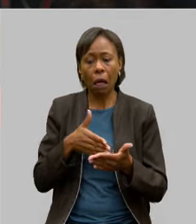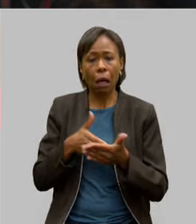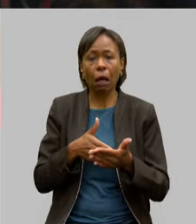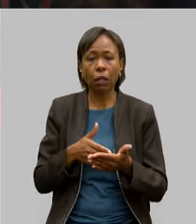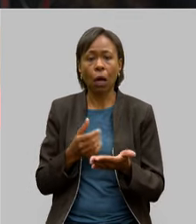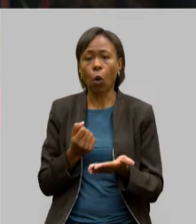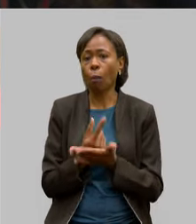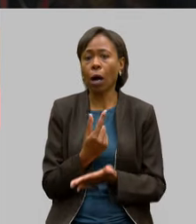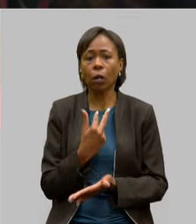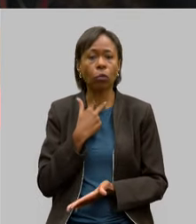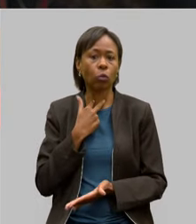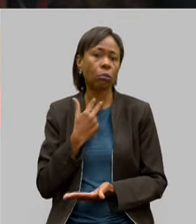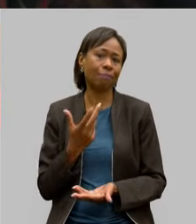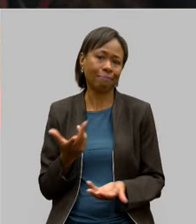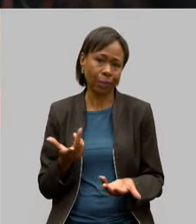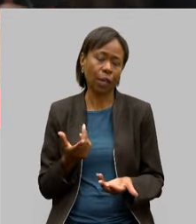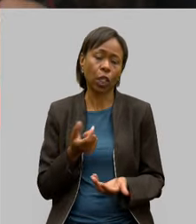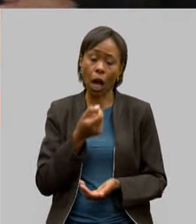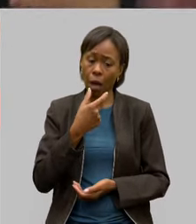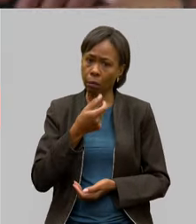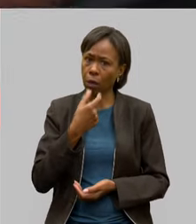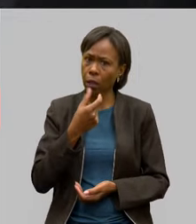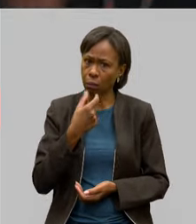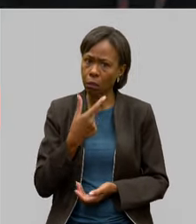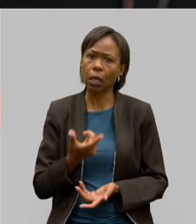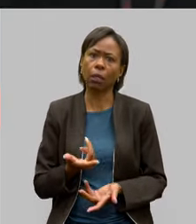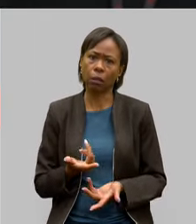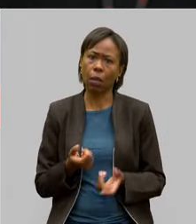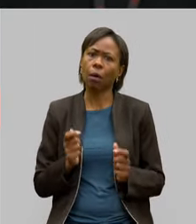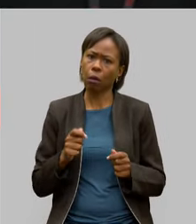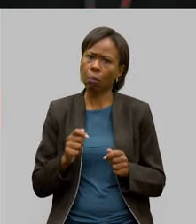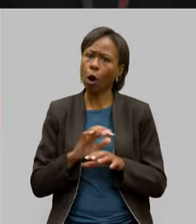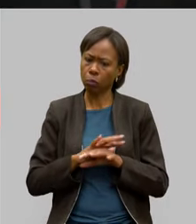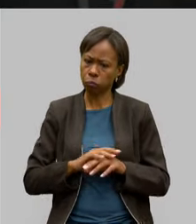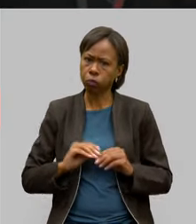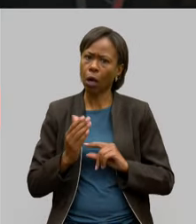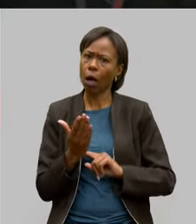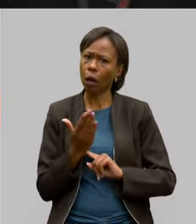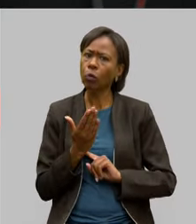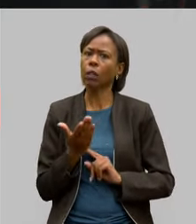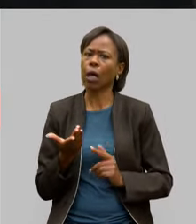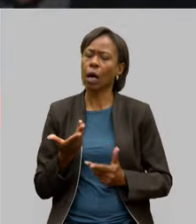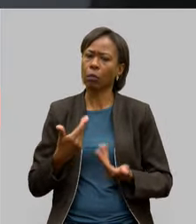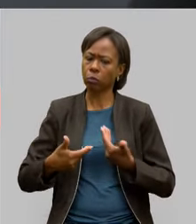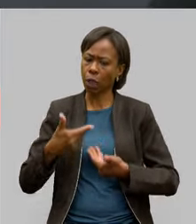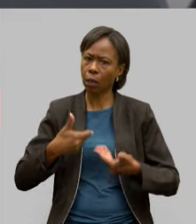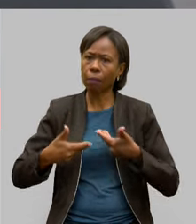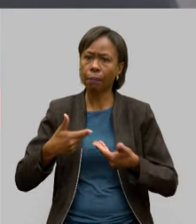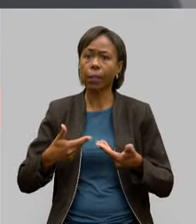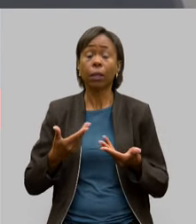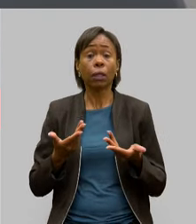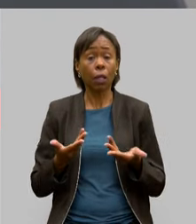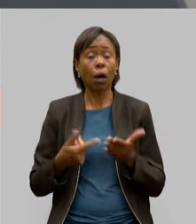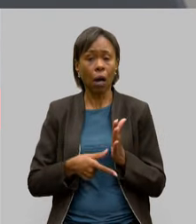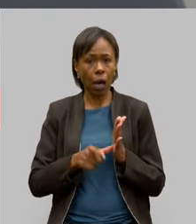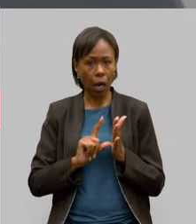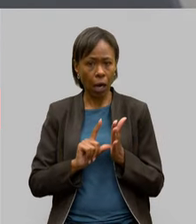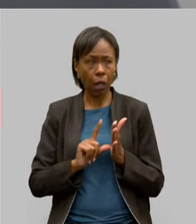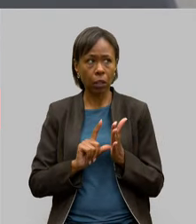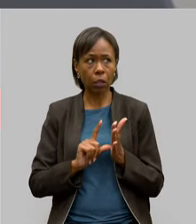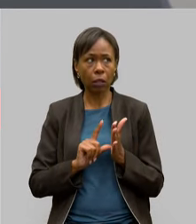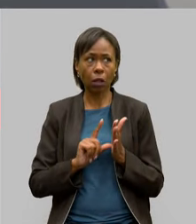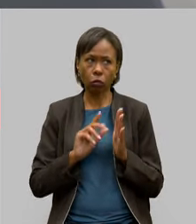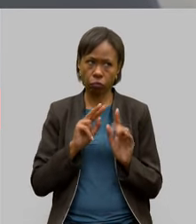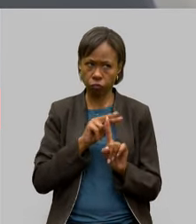medicamento que pode atenuar ou resolver o quadro clínico delas então é basicamente isso a gente falou aqui mais desse ponto de